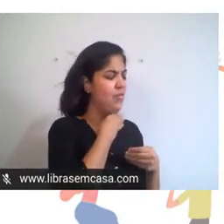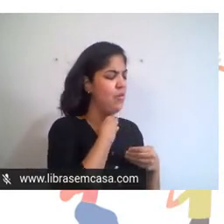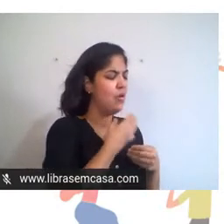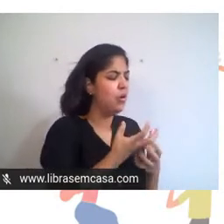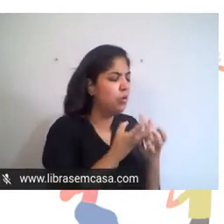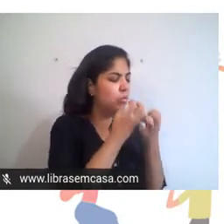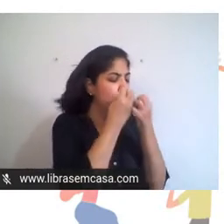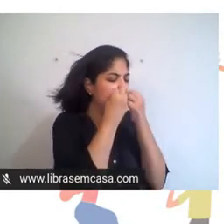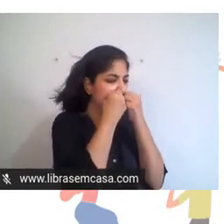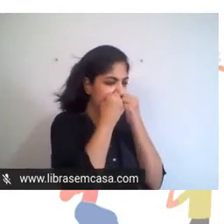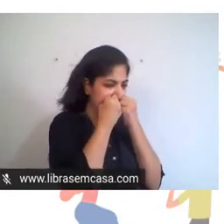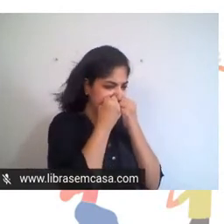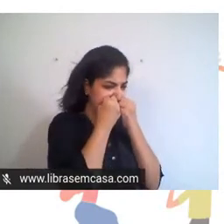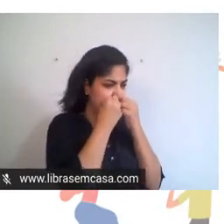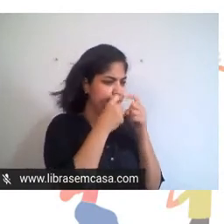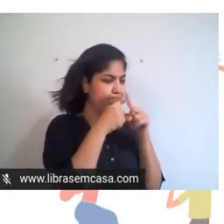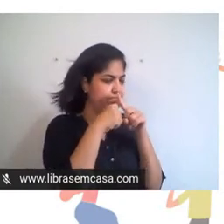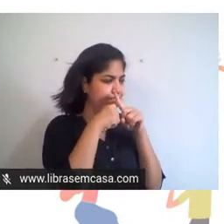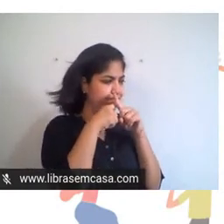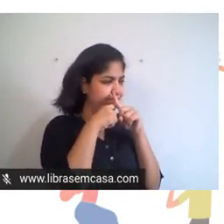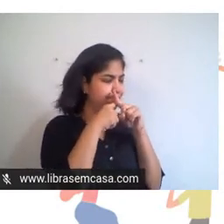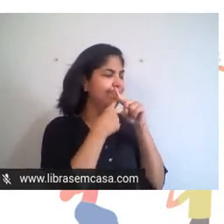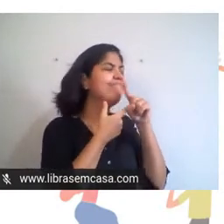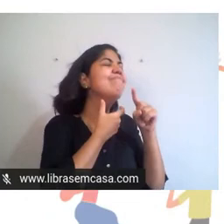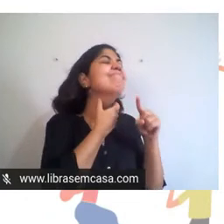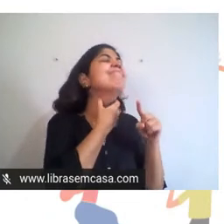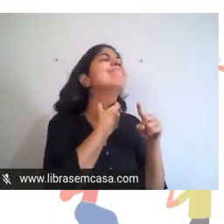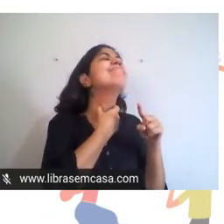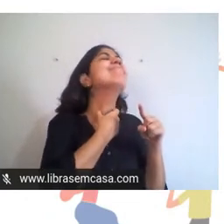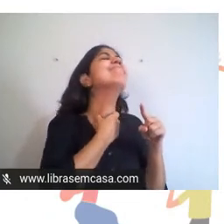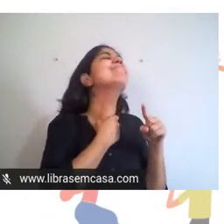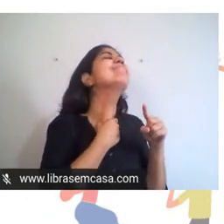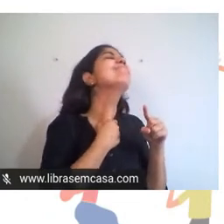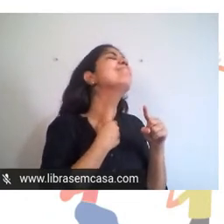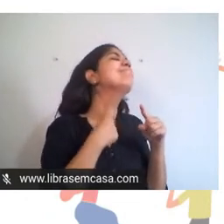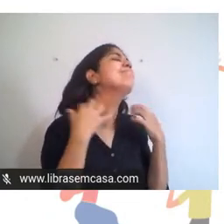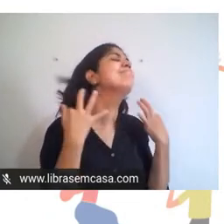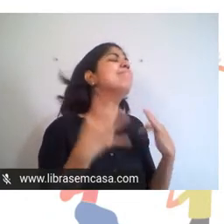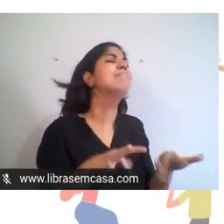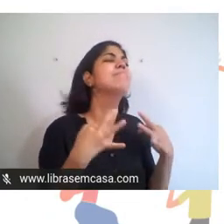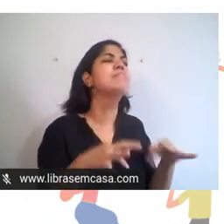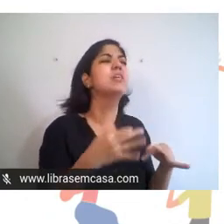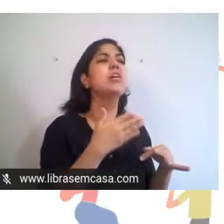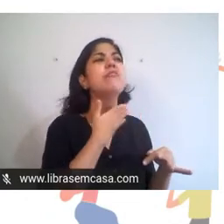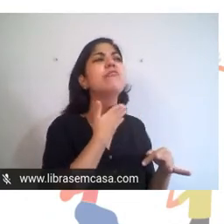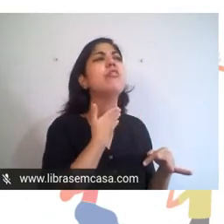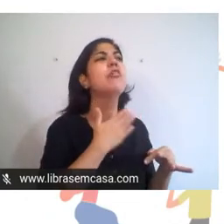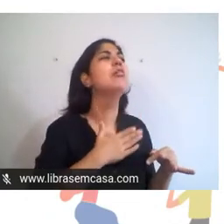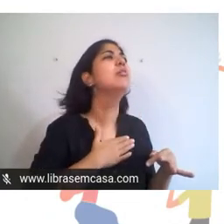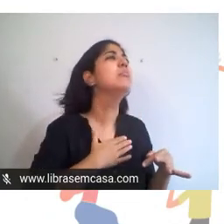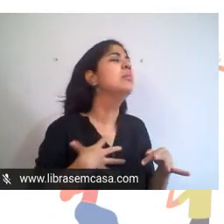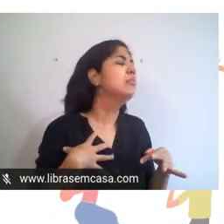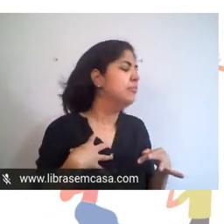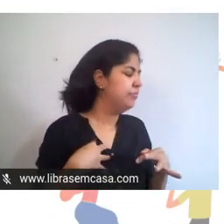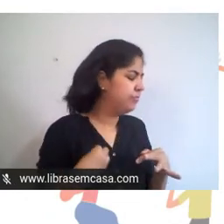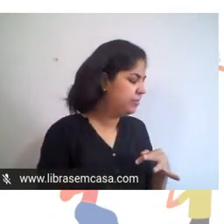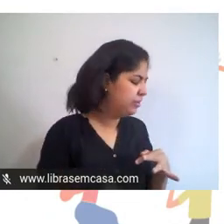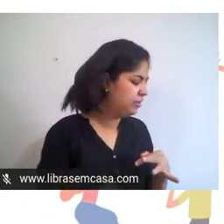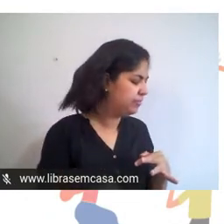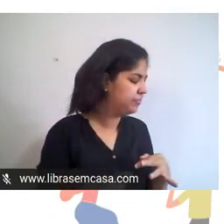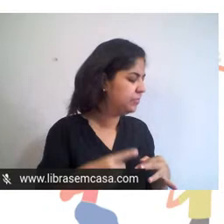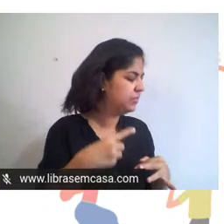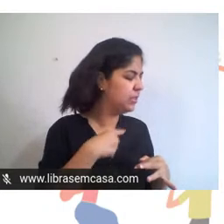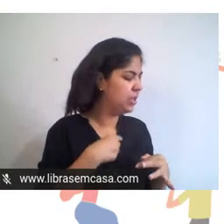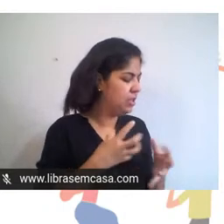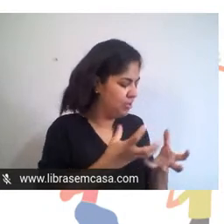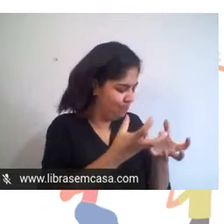caladas, engasgadas nas gargantas. A voz de minha filha recolhe em si a fala e o